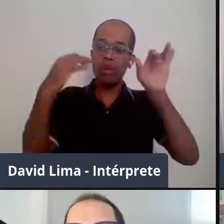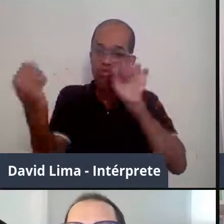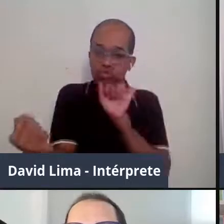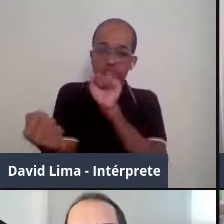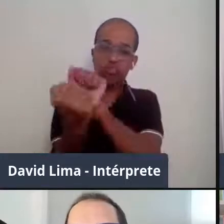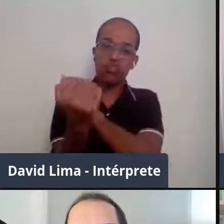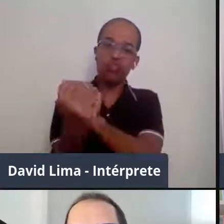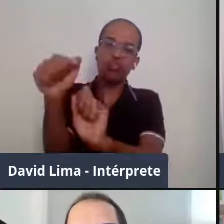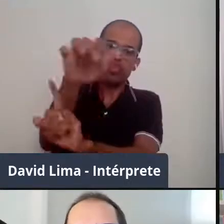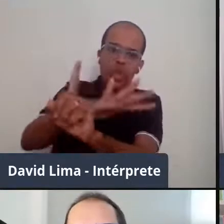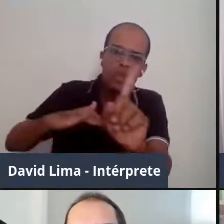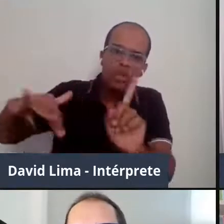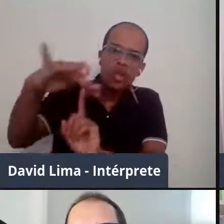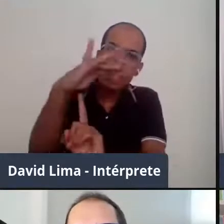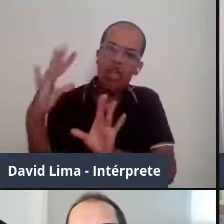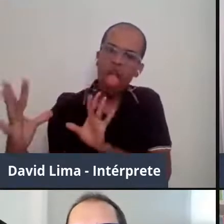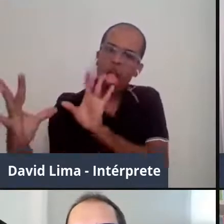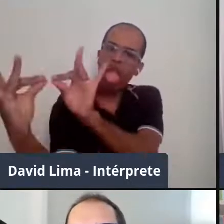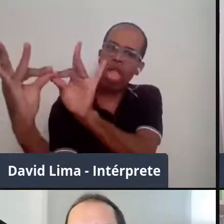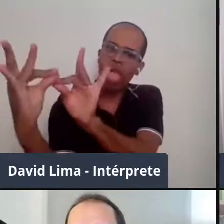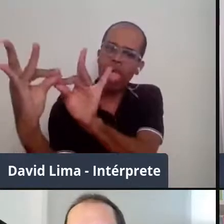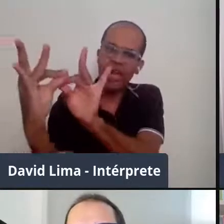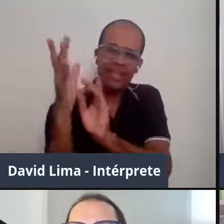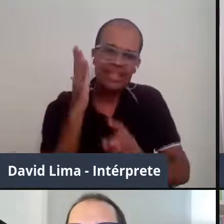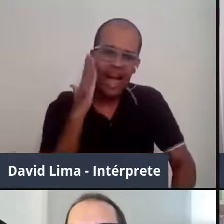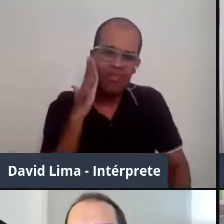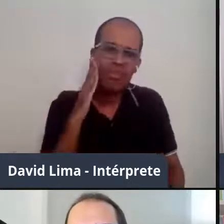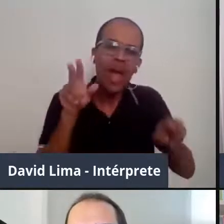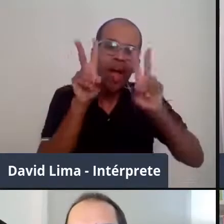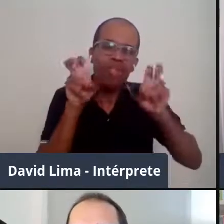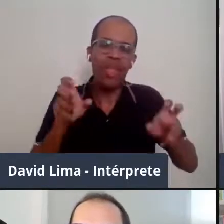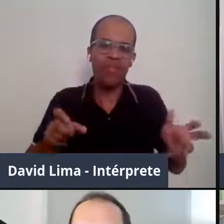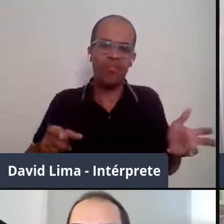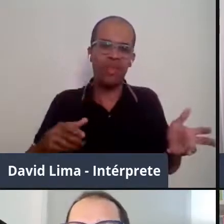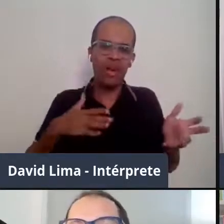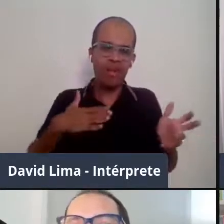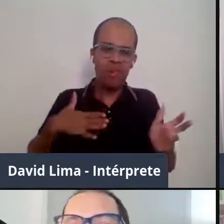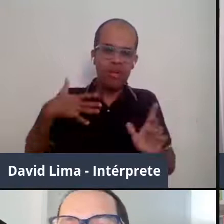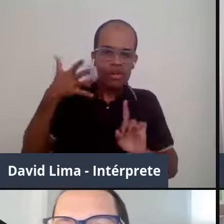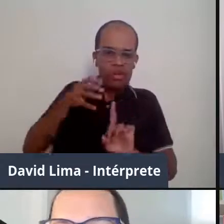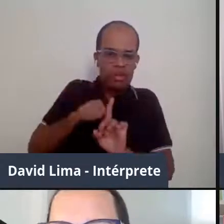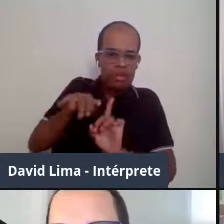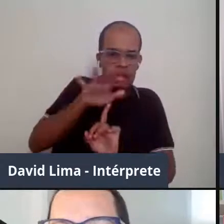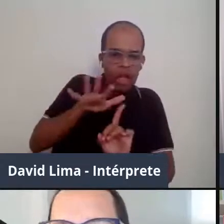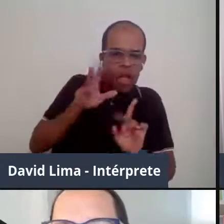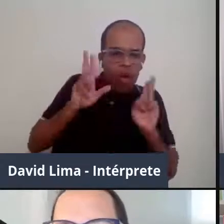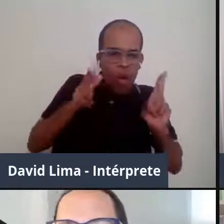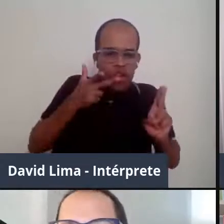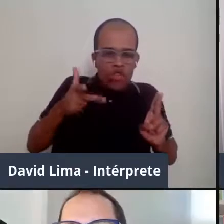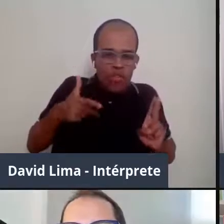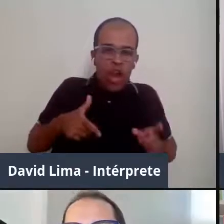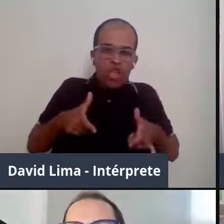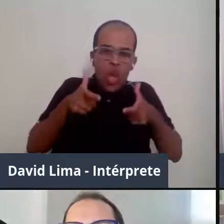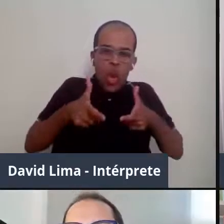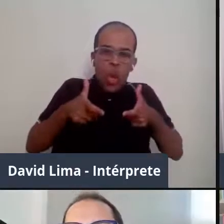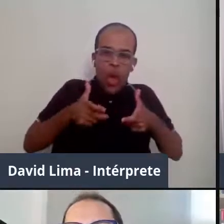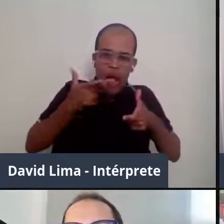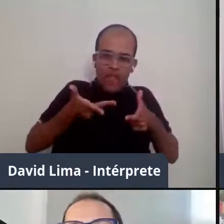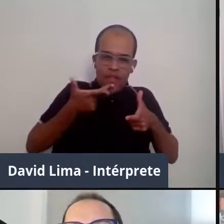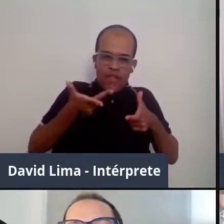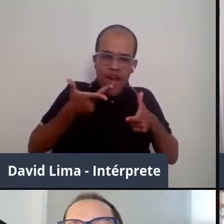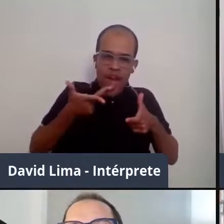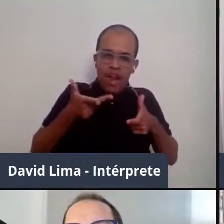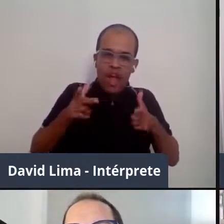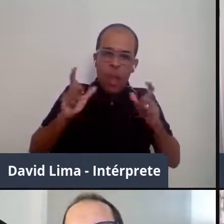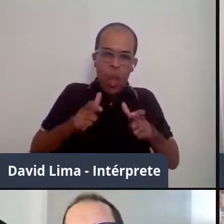com a sociedade, a minha colocação na sociedade, aquilo que a gente chama de lugar da fala. Lugar de